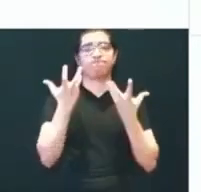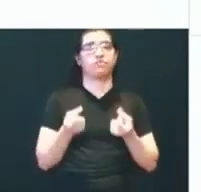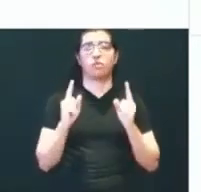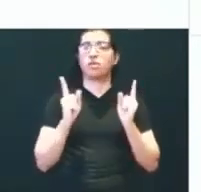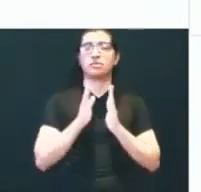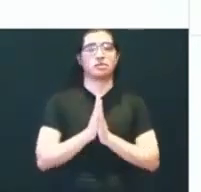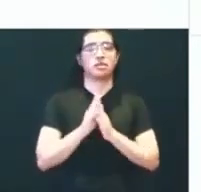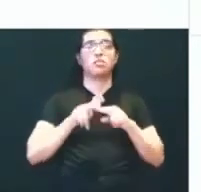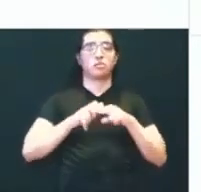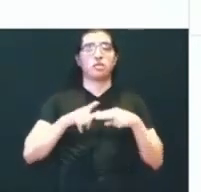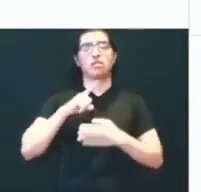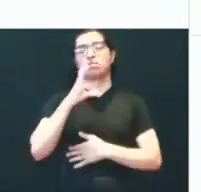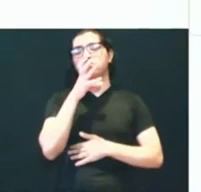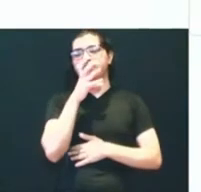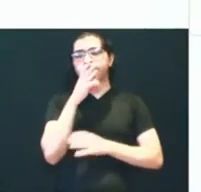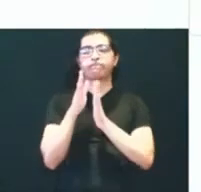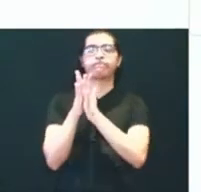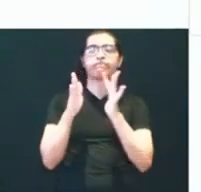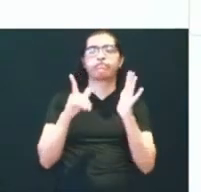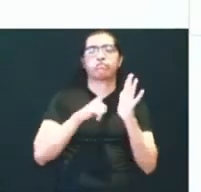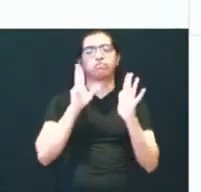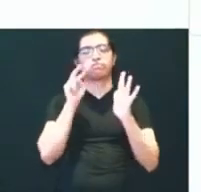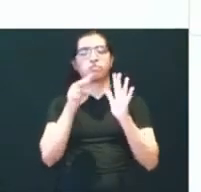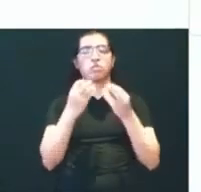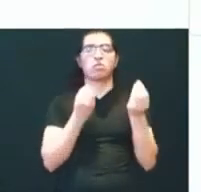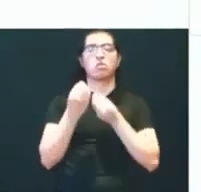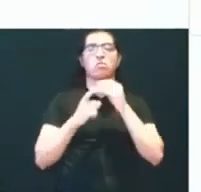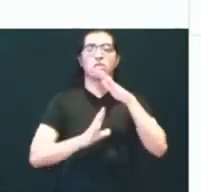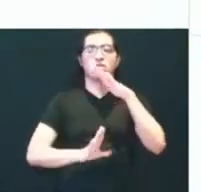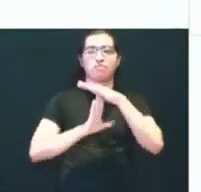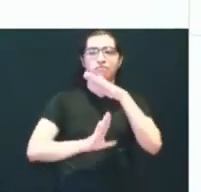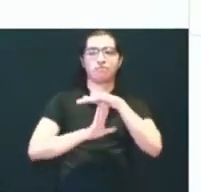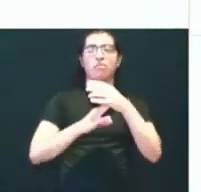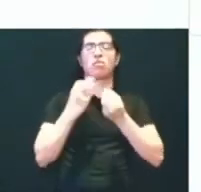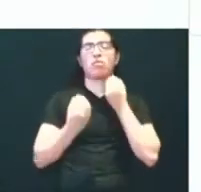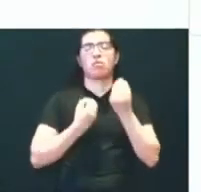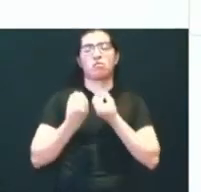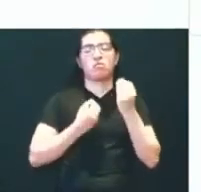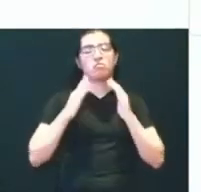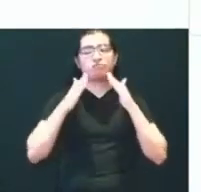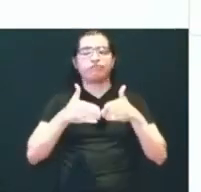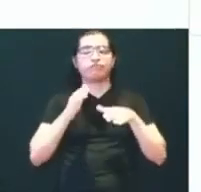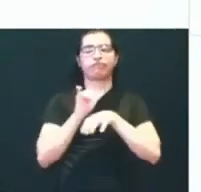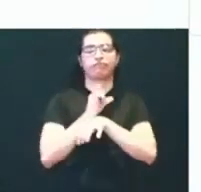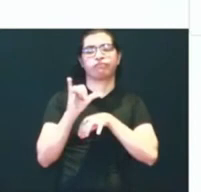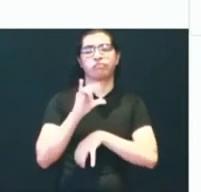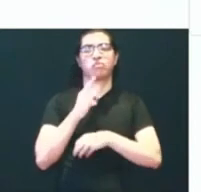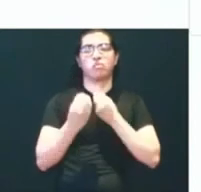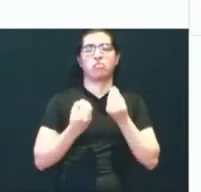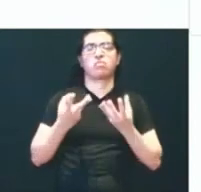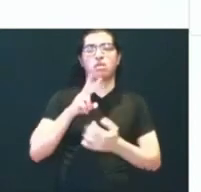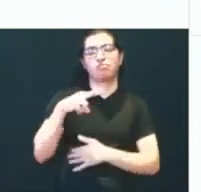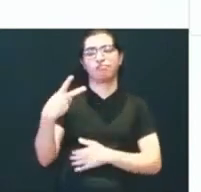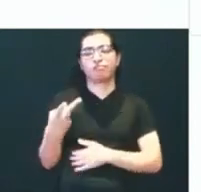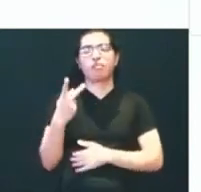Então, aqui a gente pode observar que há uma limitação técnica para oferecer o transplante